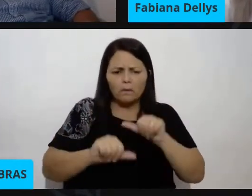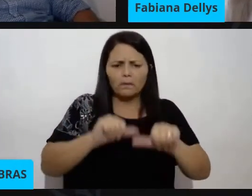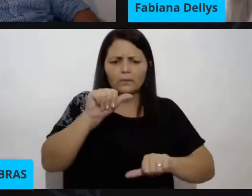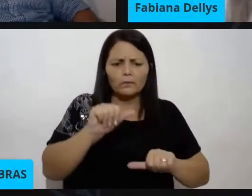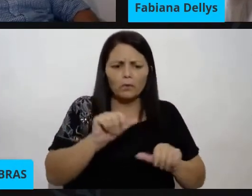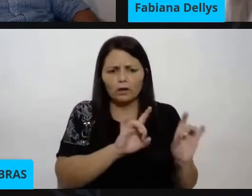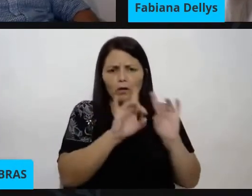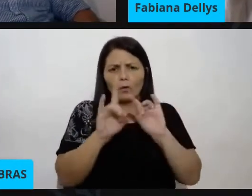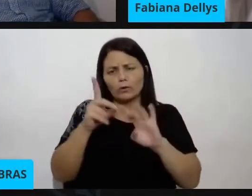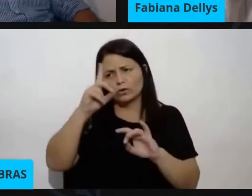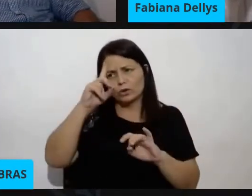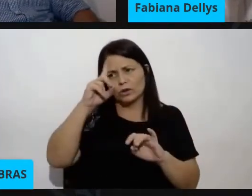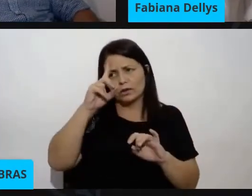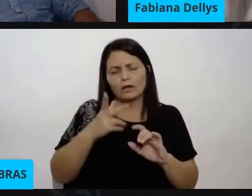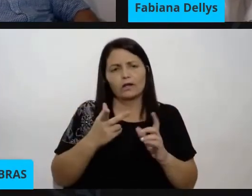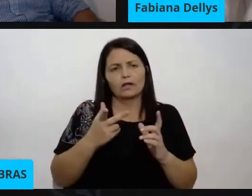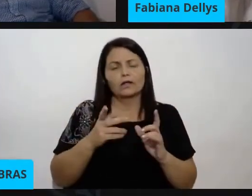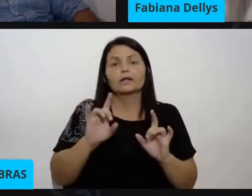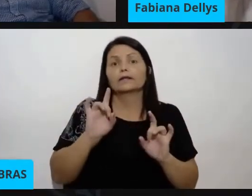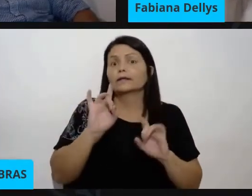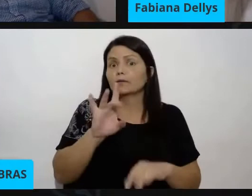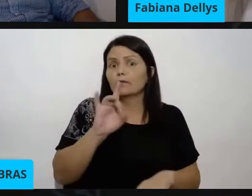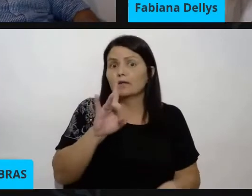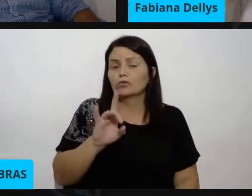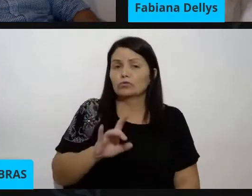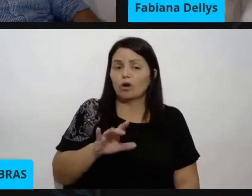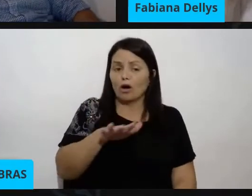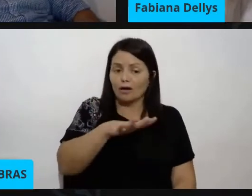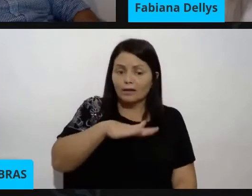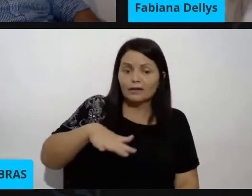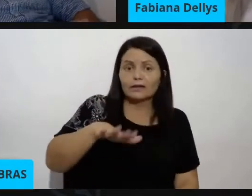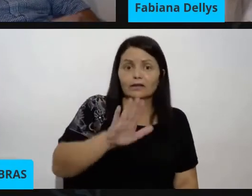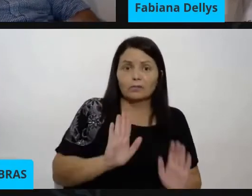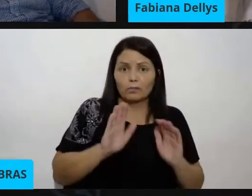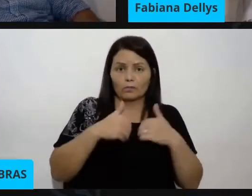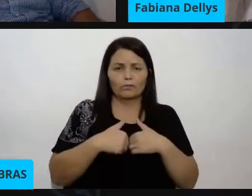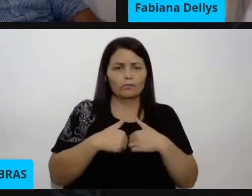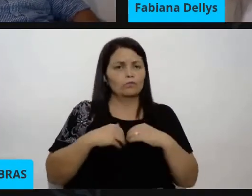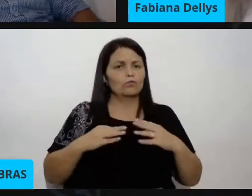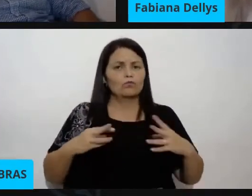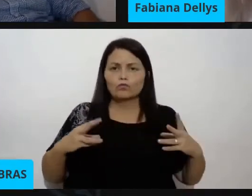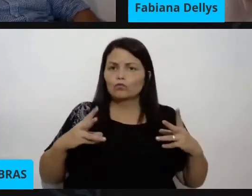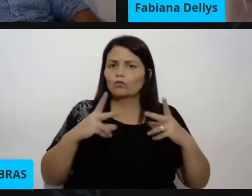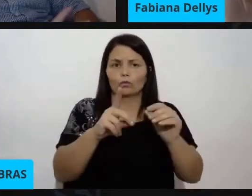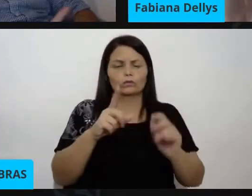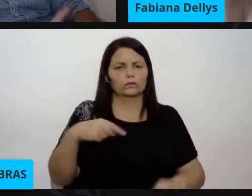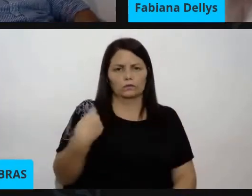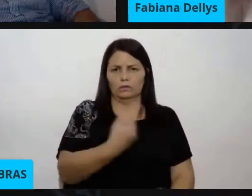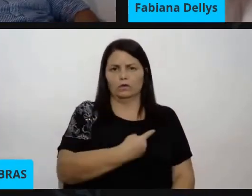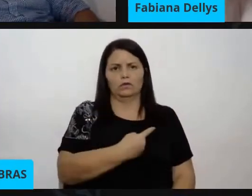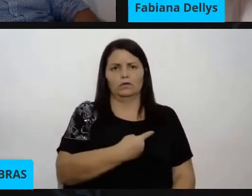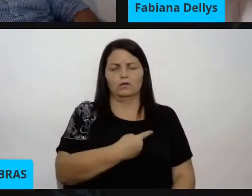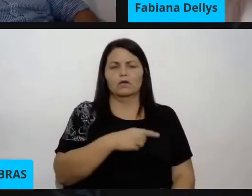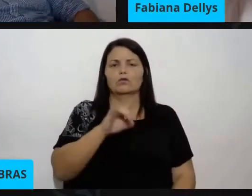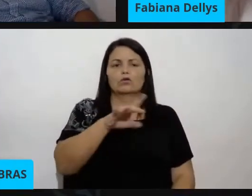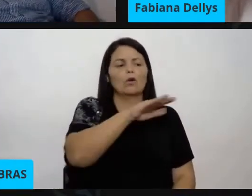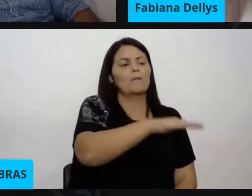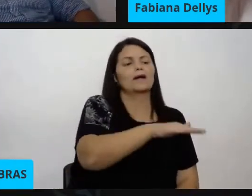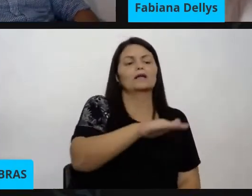rotina, gente, não é só para autista, hein, que eu vou dizer. É para todos nós. Não é só para criança também,